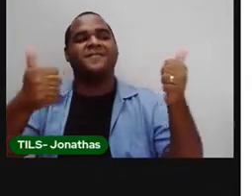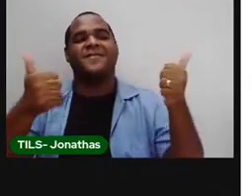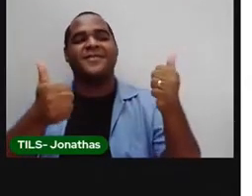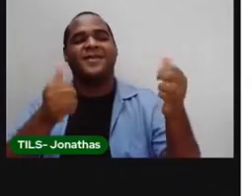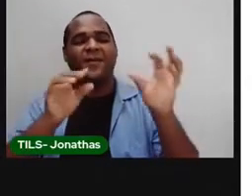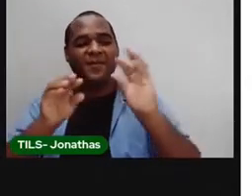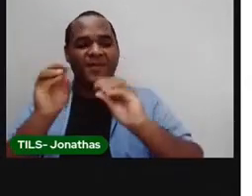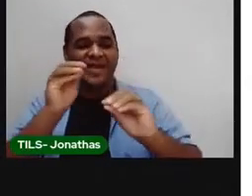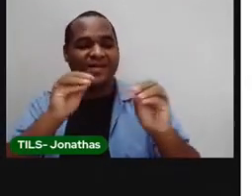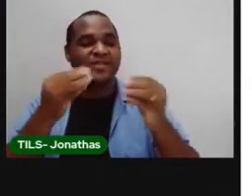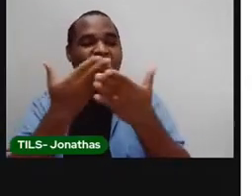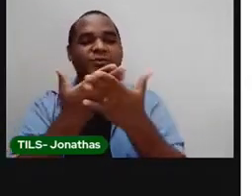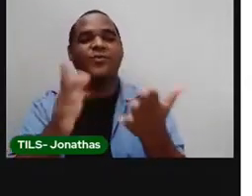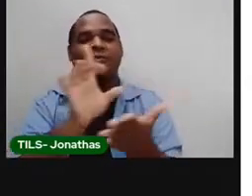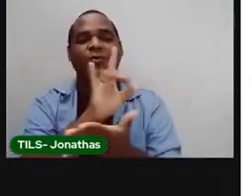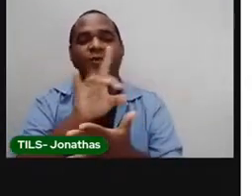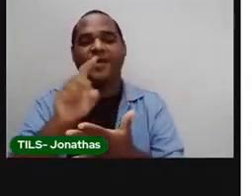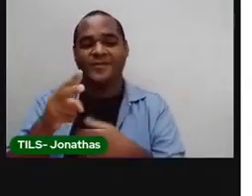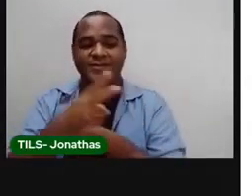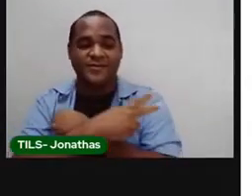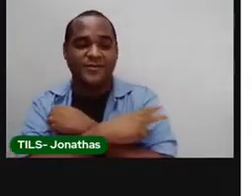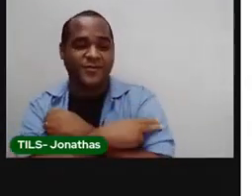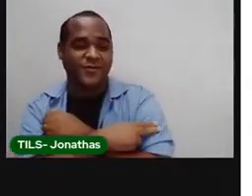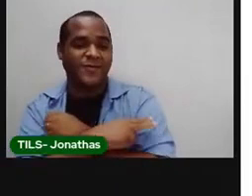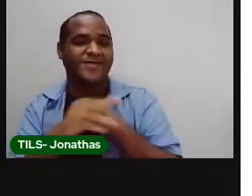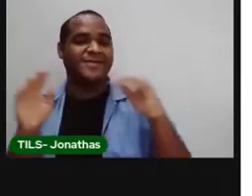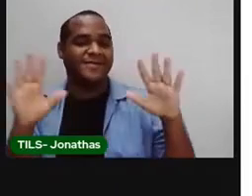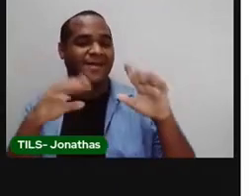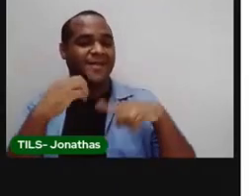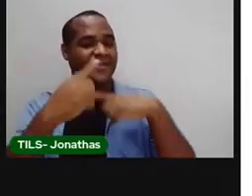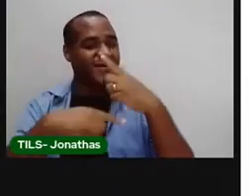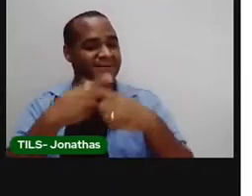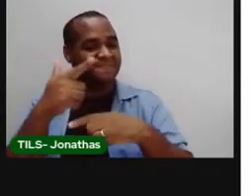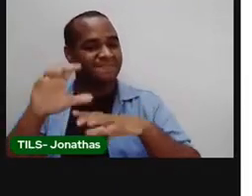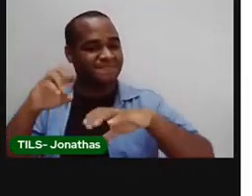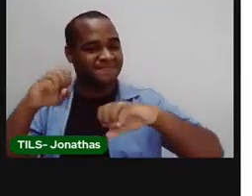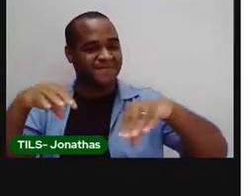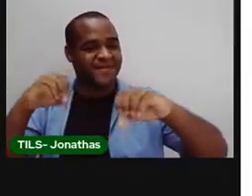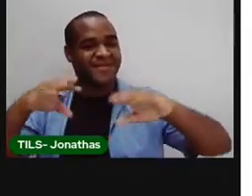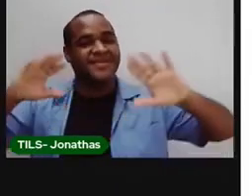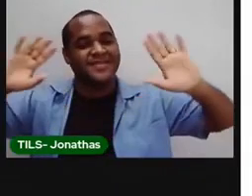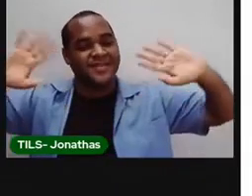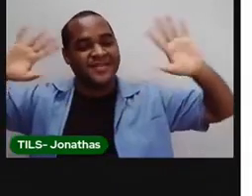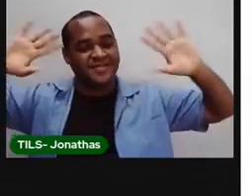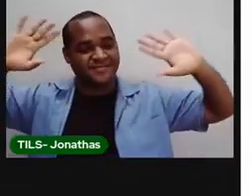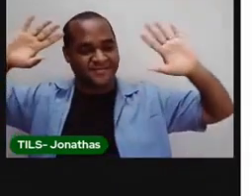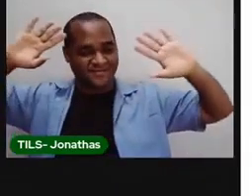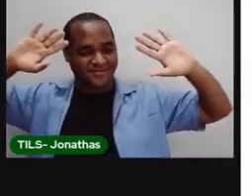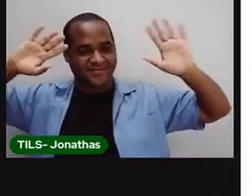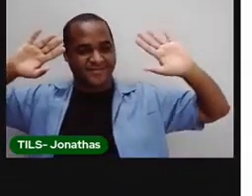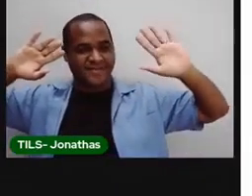muitos beijos para todo o segundo ano e até a próxima aula. Tchau, tchau.